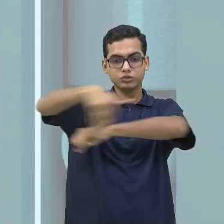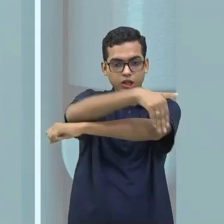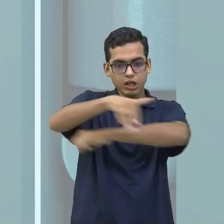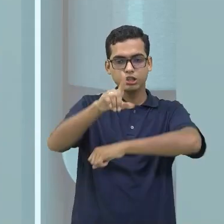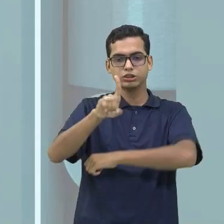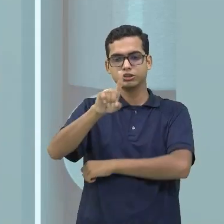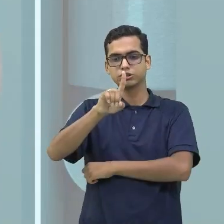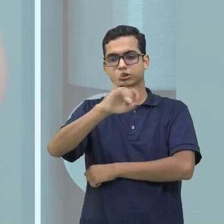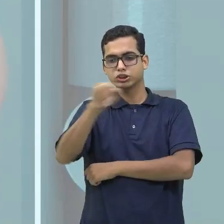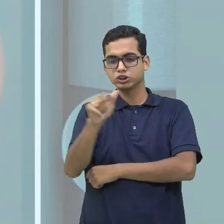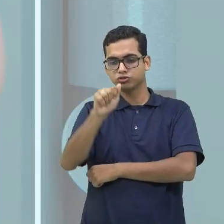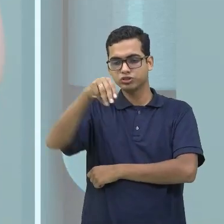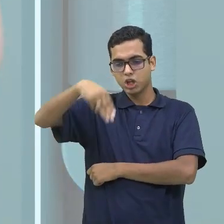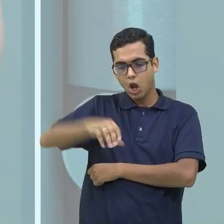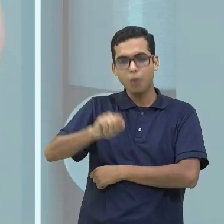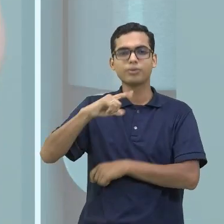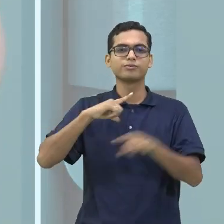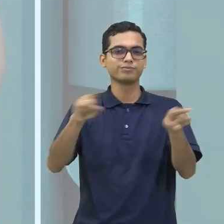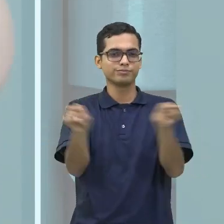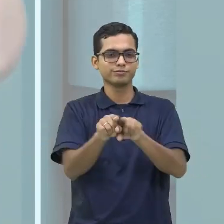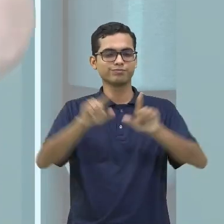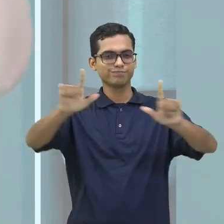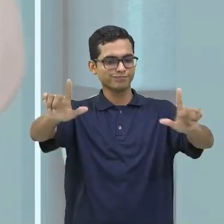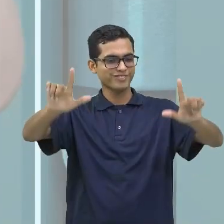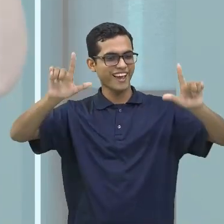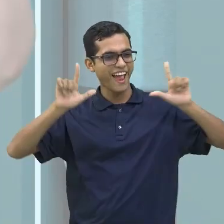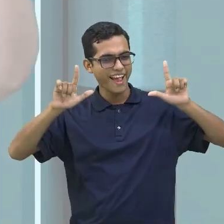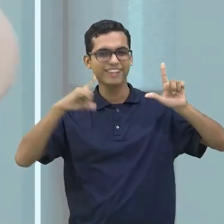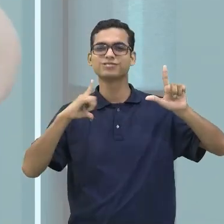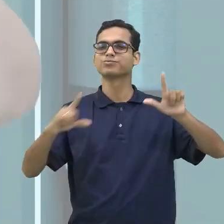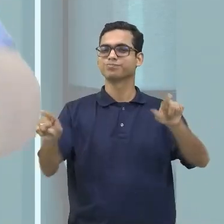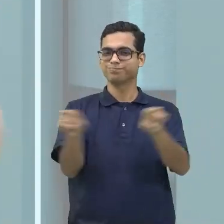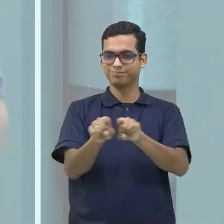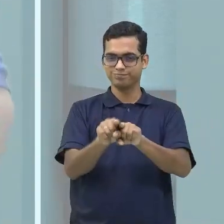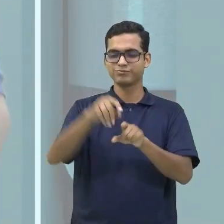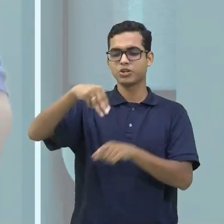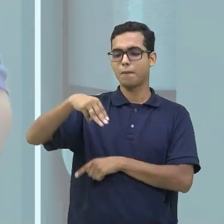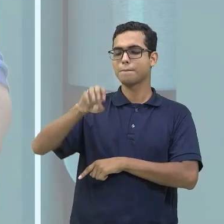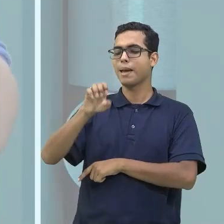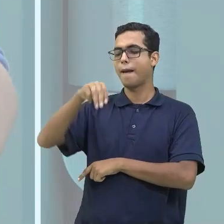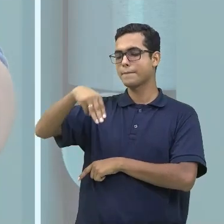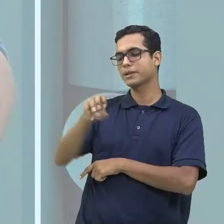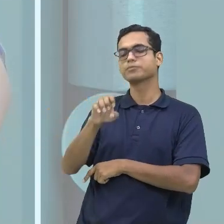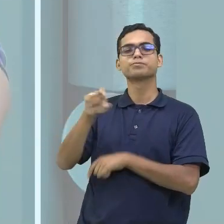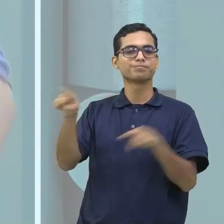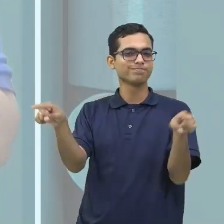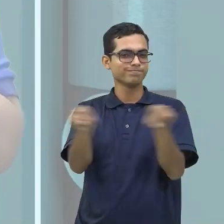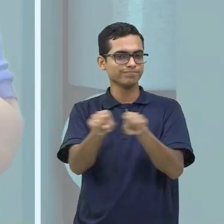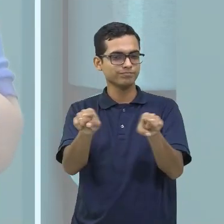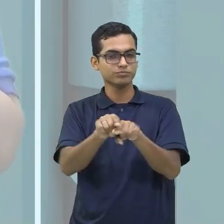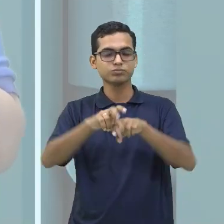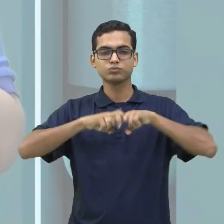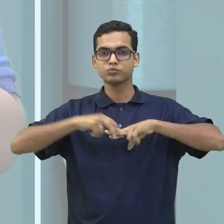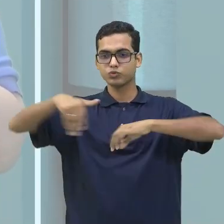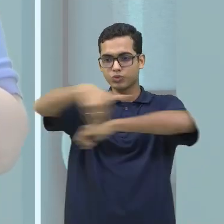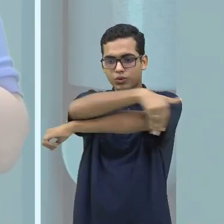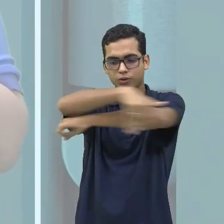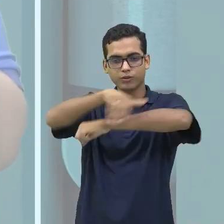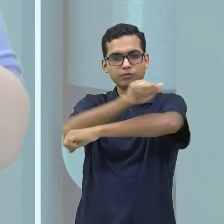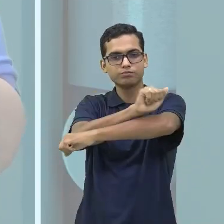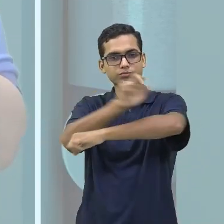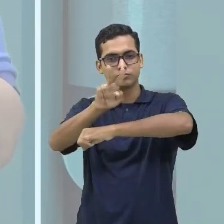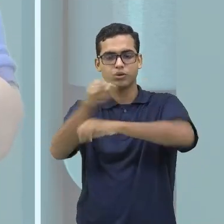nome Djalma Batista já remete automaticamente a uma avenida que é muito importante na cidade. E é uma concordância